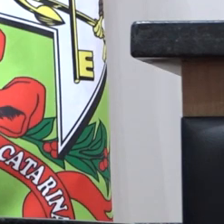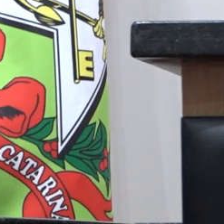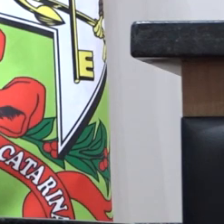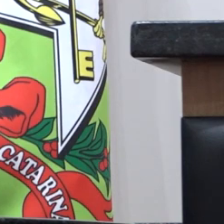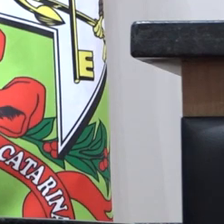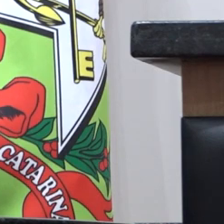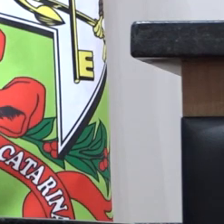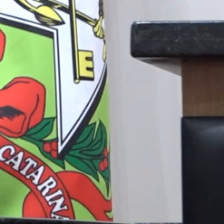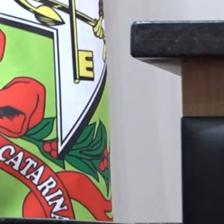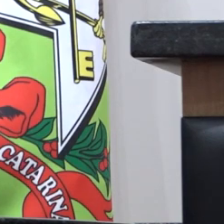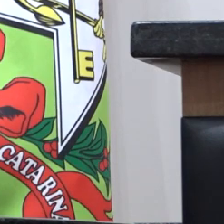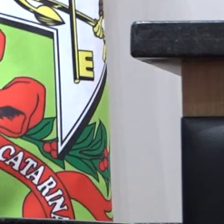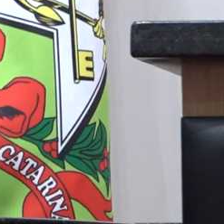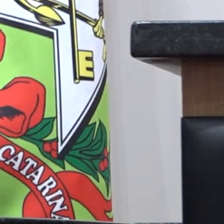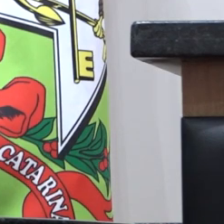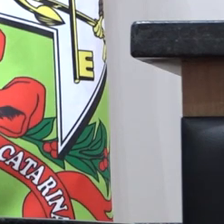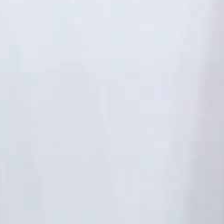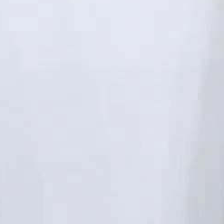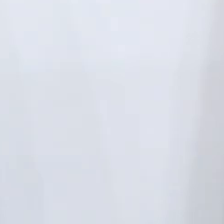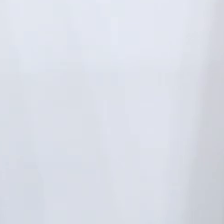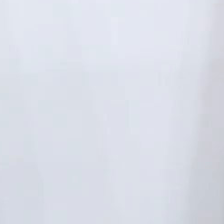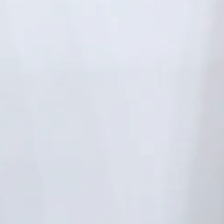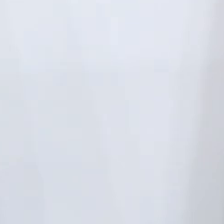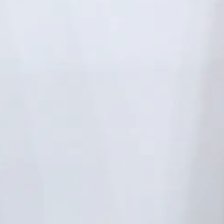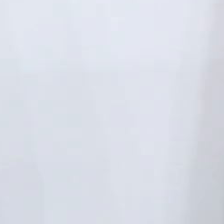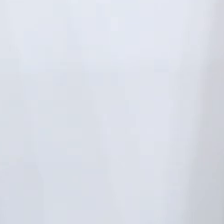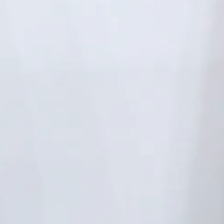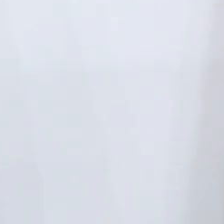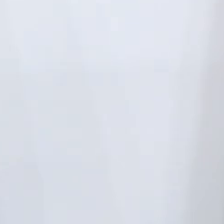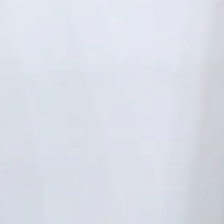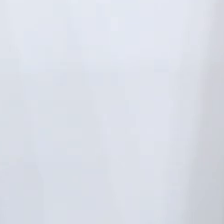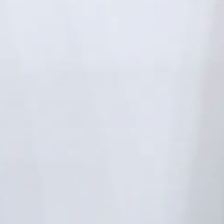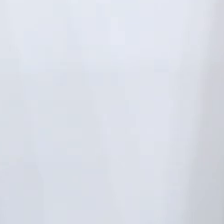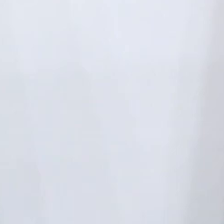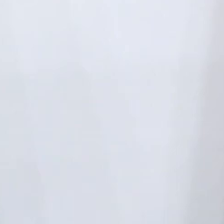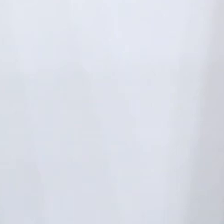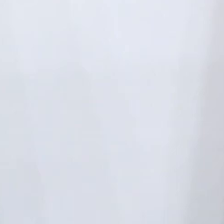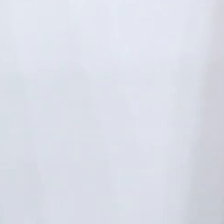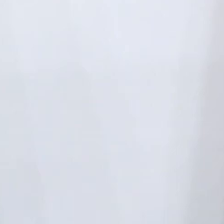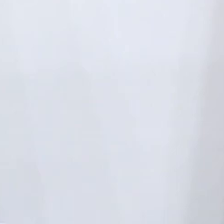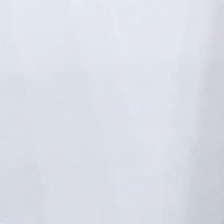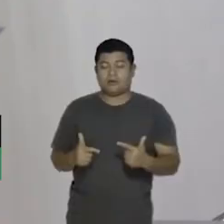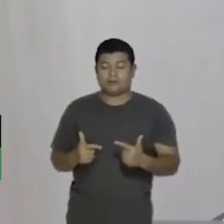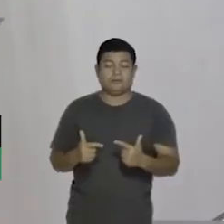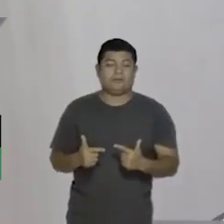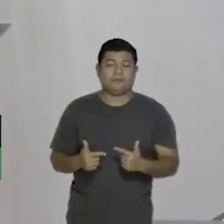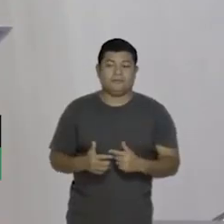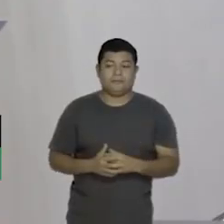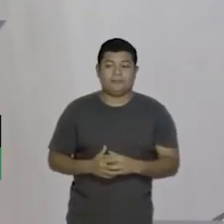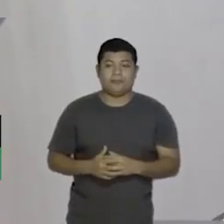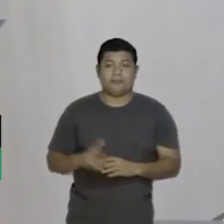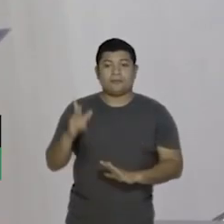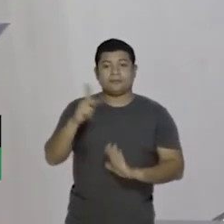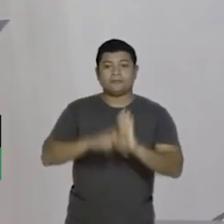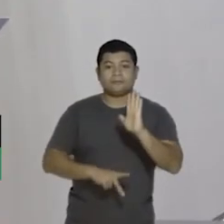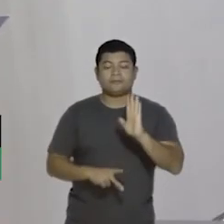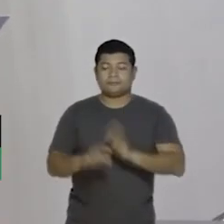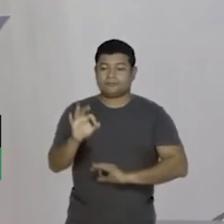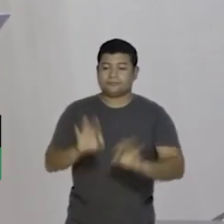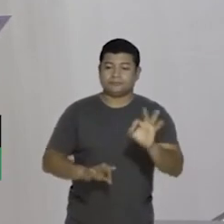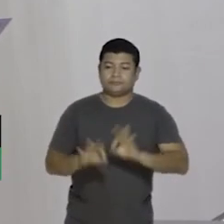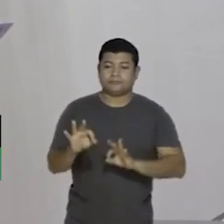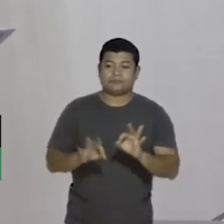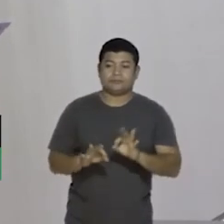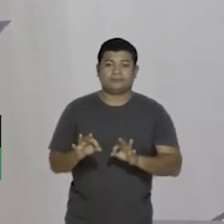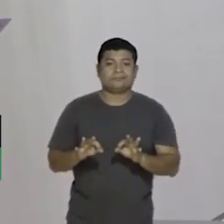Manutenção e limpeza da sc414 que liga Navegantes a Luiz Alves o projeto auxílio elaborado